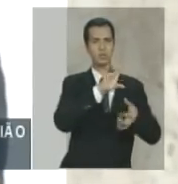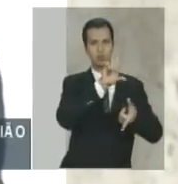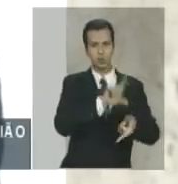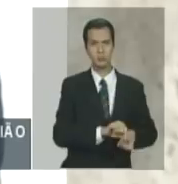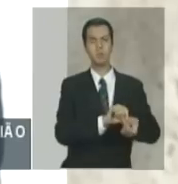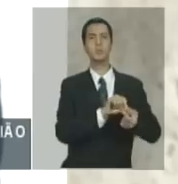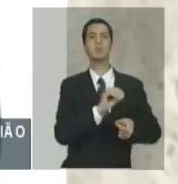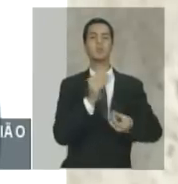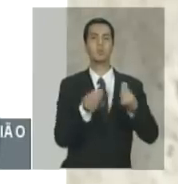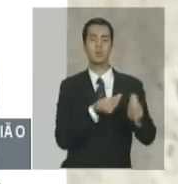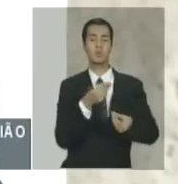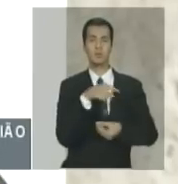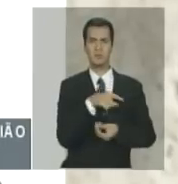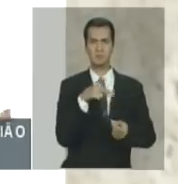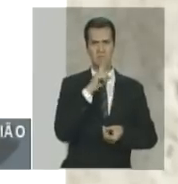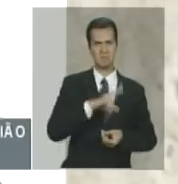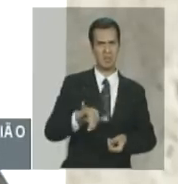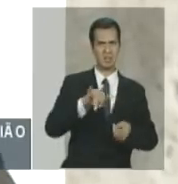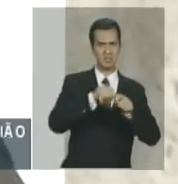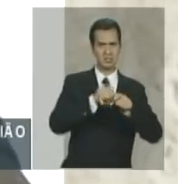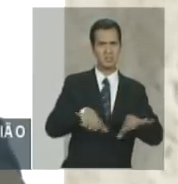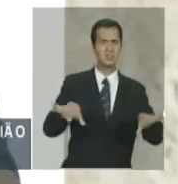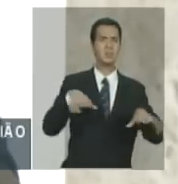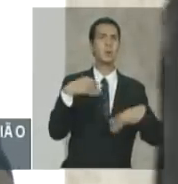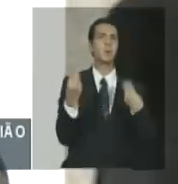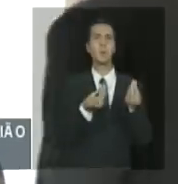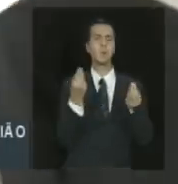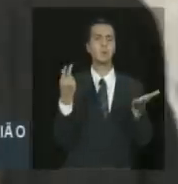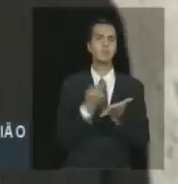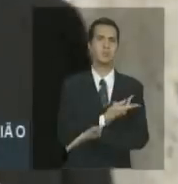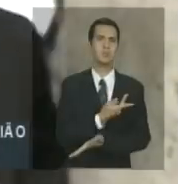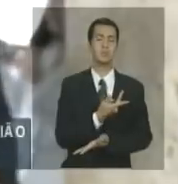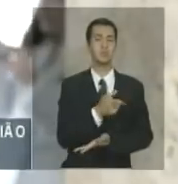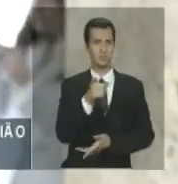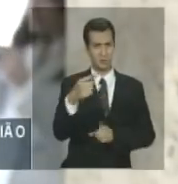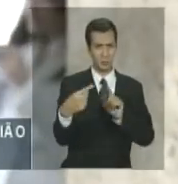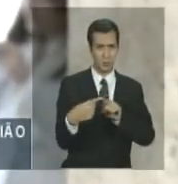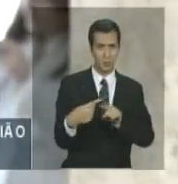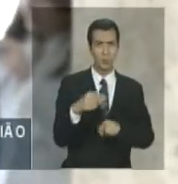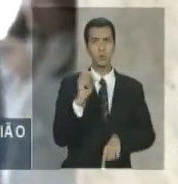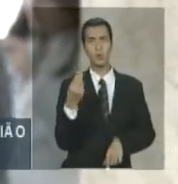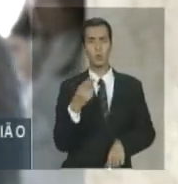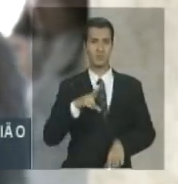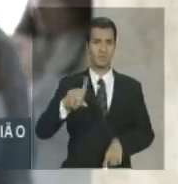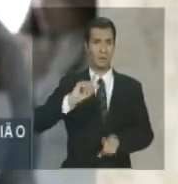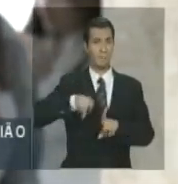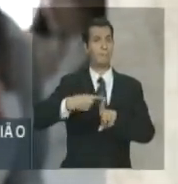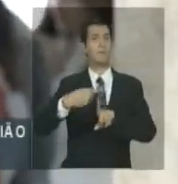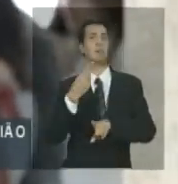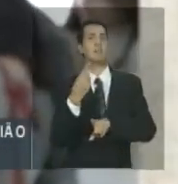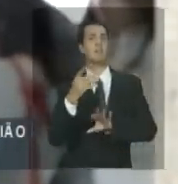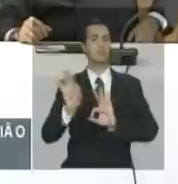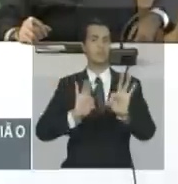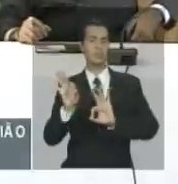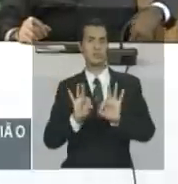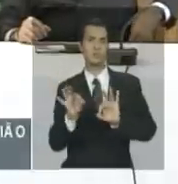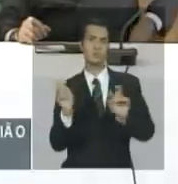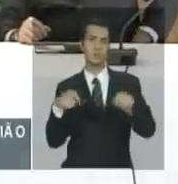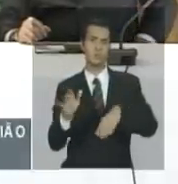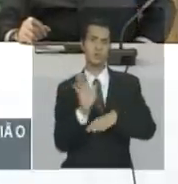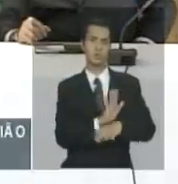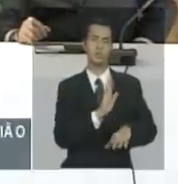cadeia que se gostaria. O senhor concorda? E se tem algo a mais que pode ser preparado de forma a incentivar a economia?